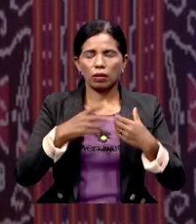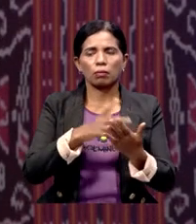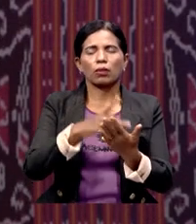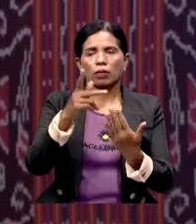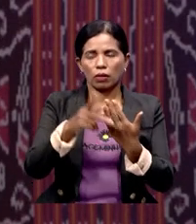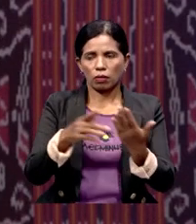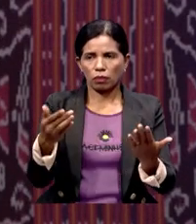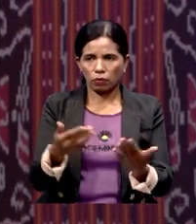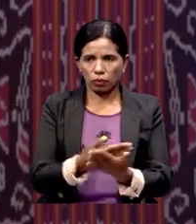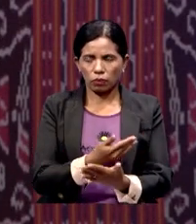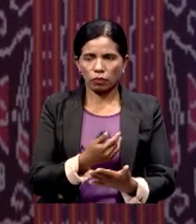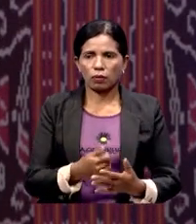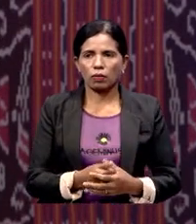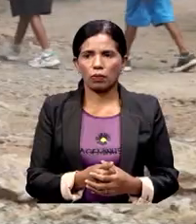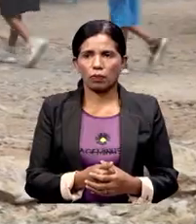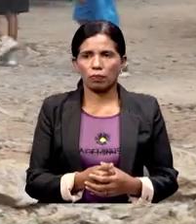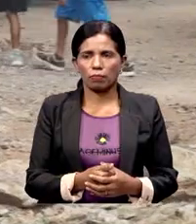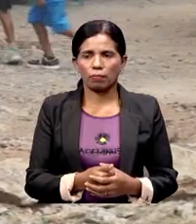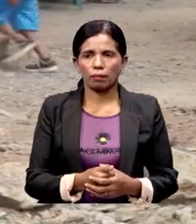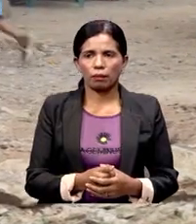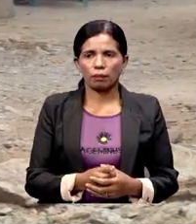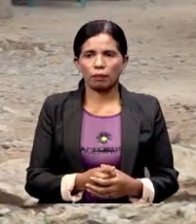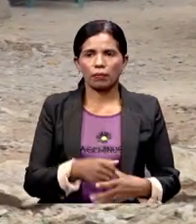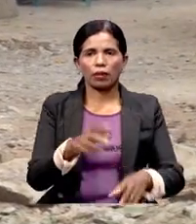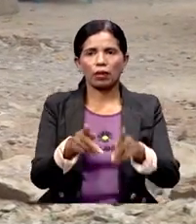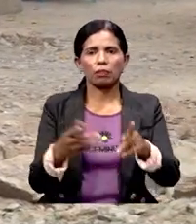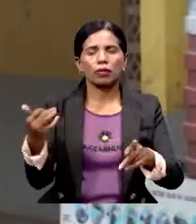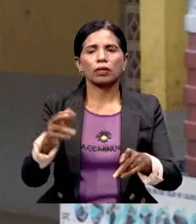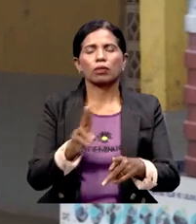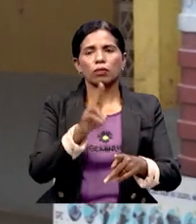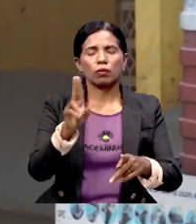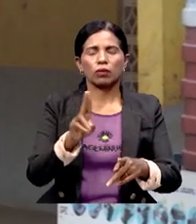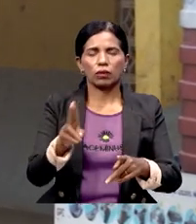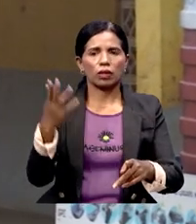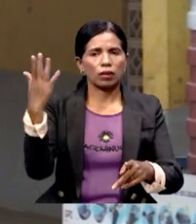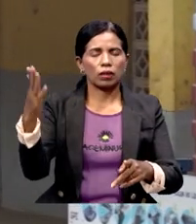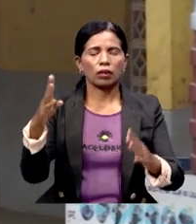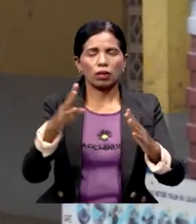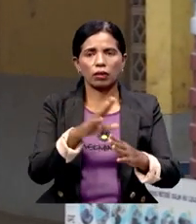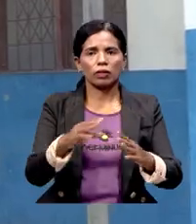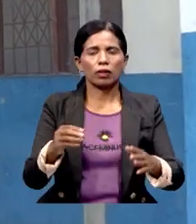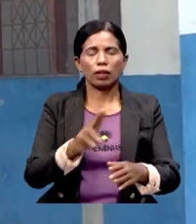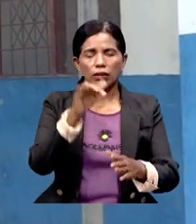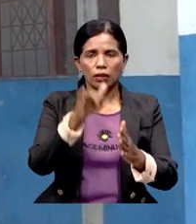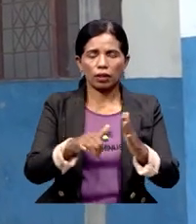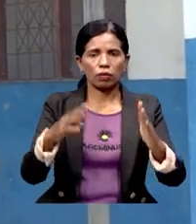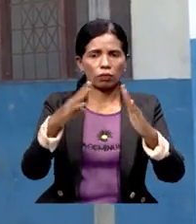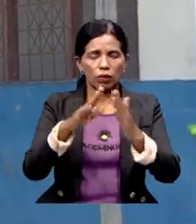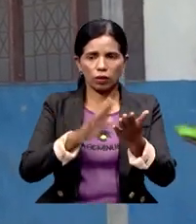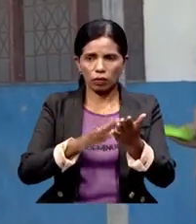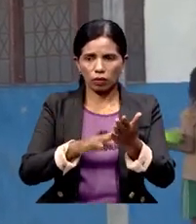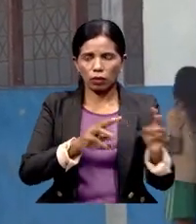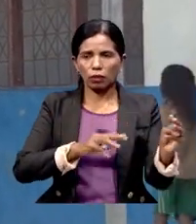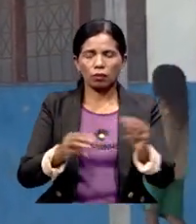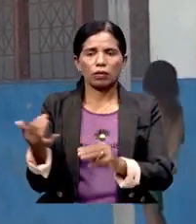Ruma, nebema cá halo. Antes na comunidade nebe ocupa arredor a escola, russo ministério, atu muda sira rodigno,